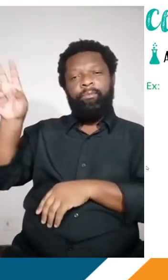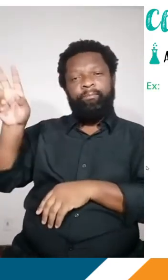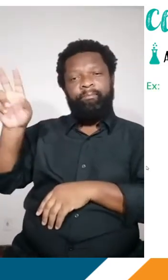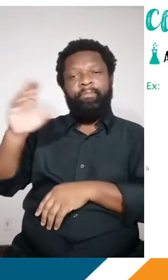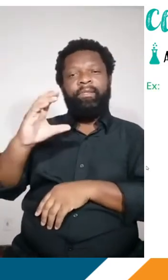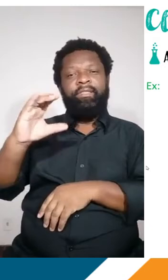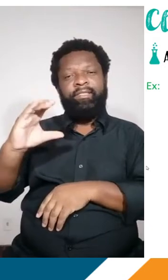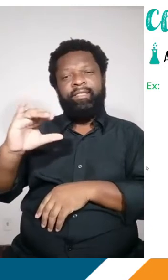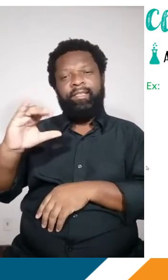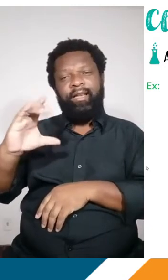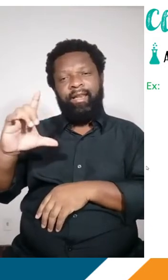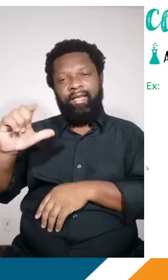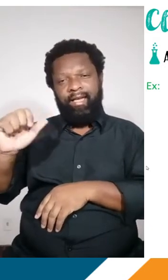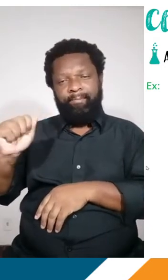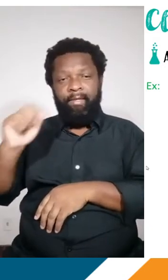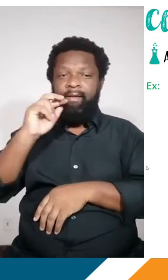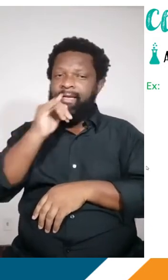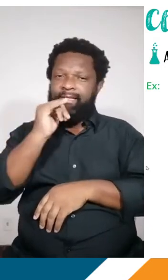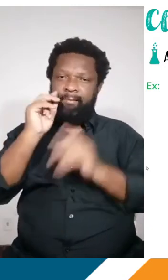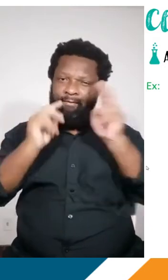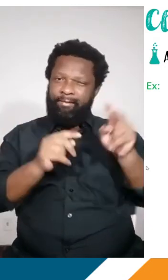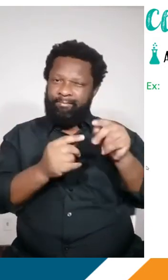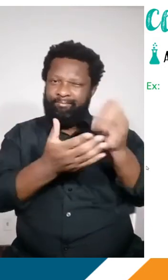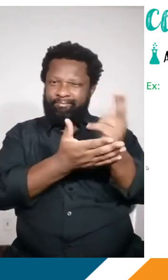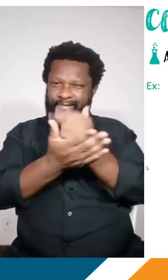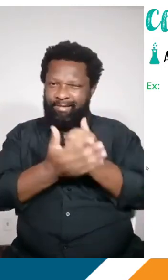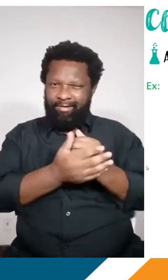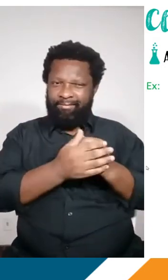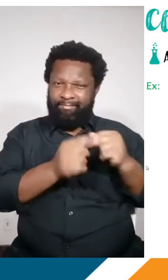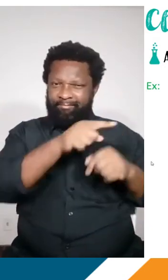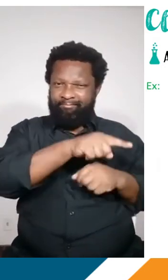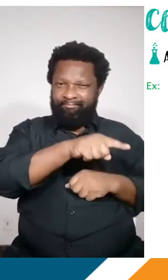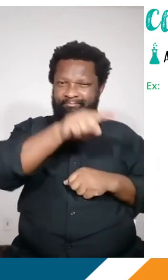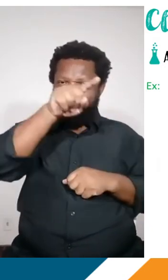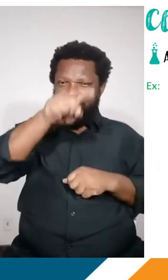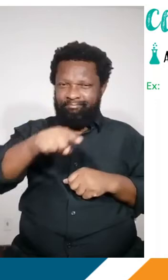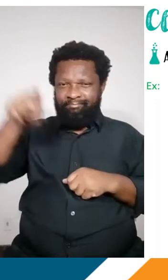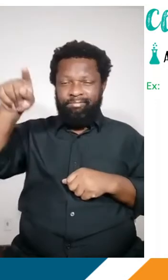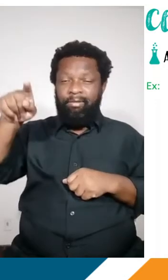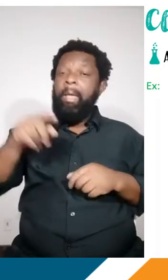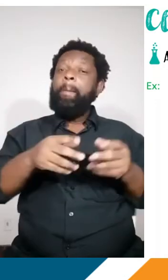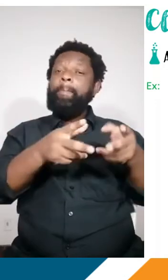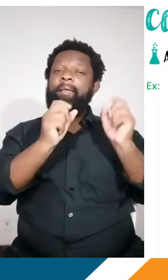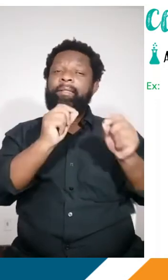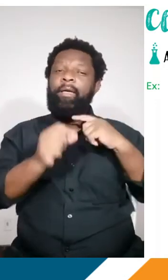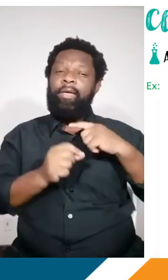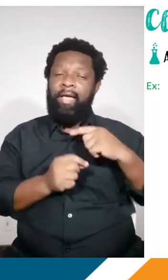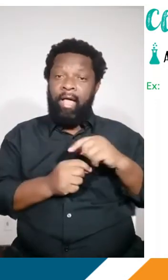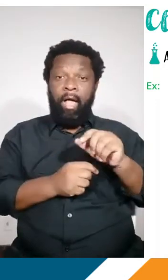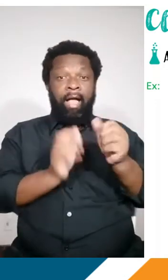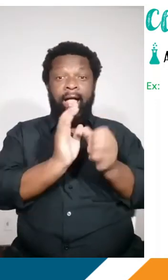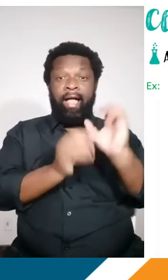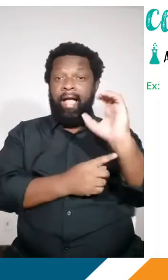os meus exemplos estão aqui. O primeiro, eu estou vendo que é um hidrocarboneto, só tem carbono e hidrogênio. E aqui eu vejo